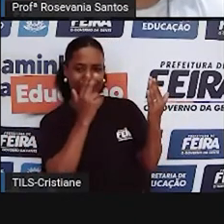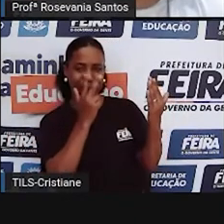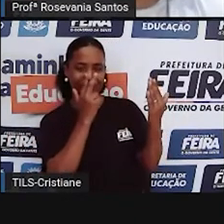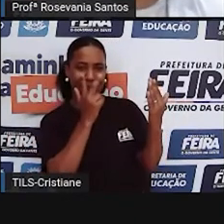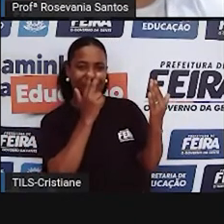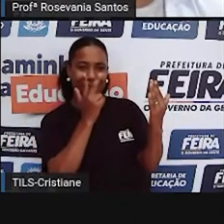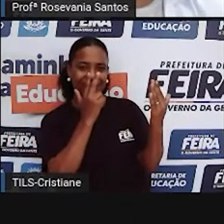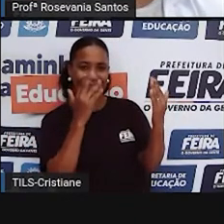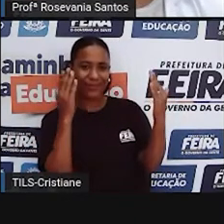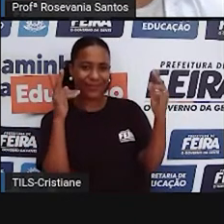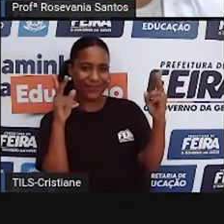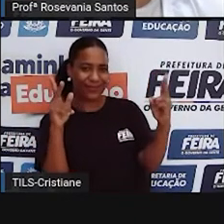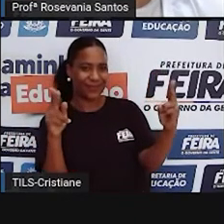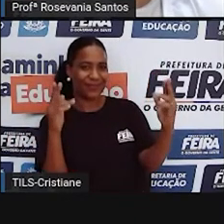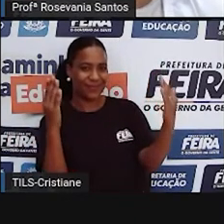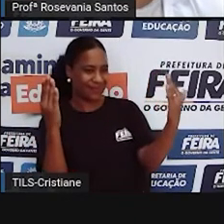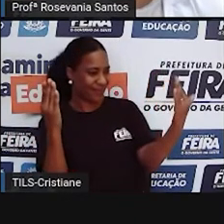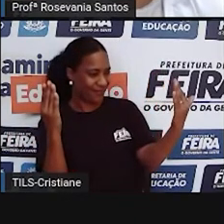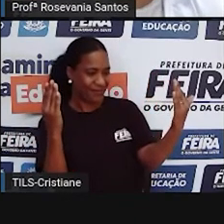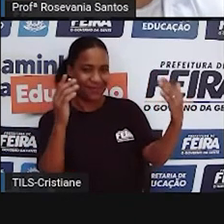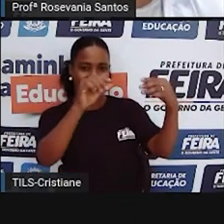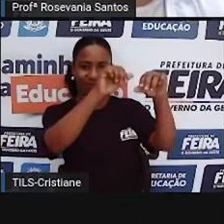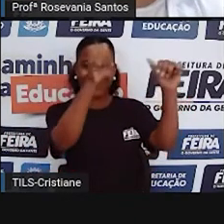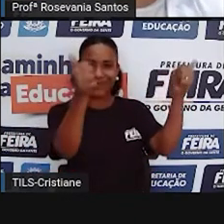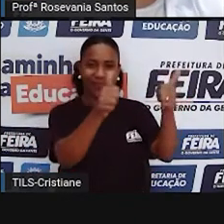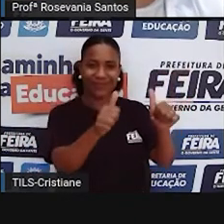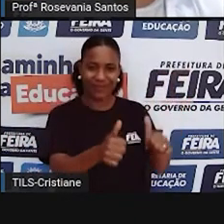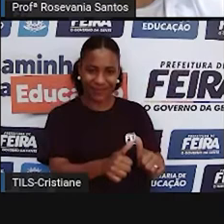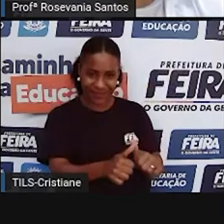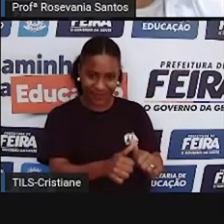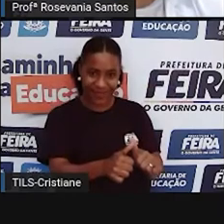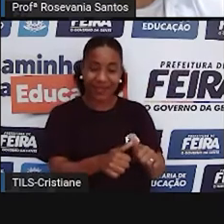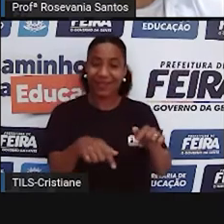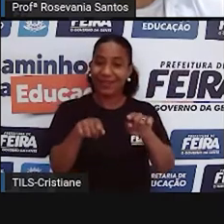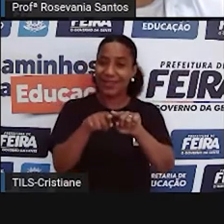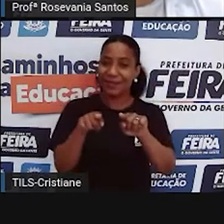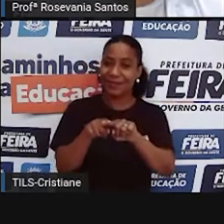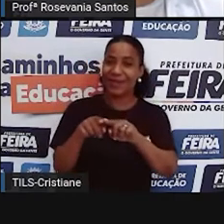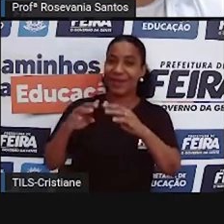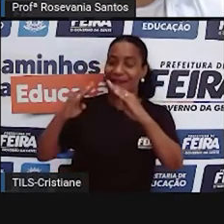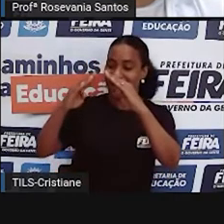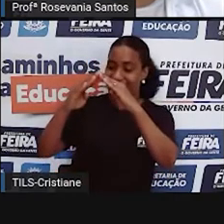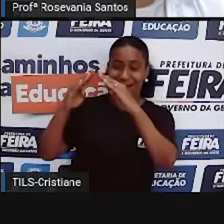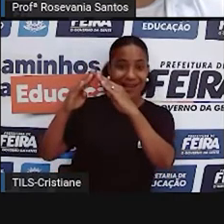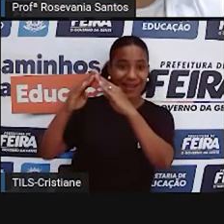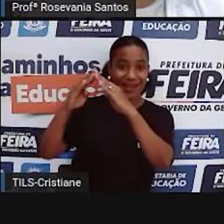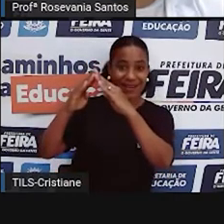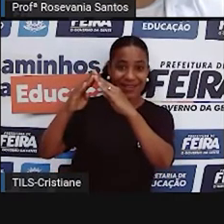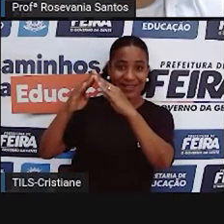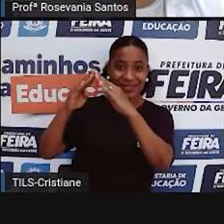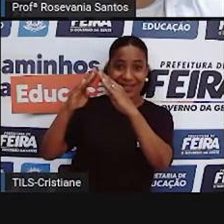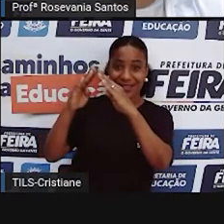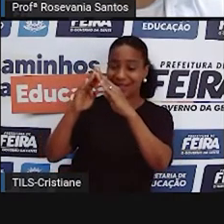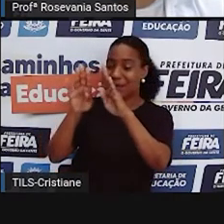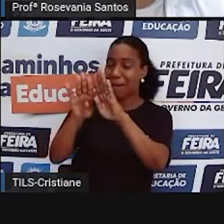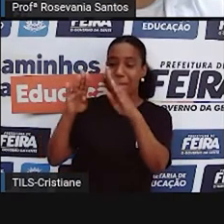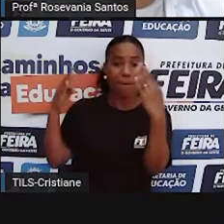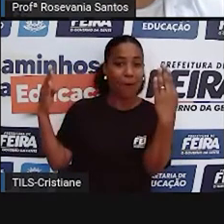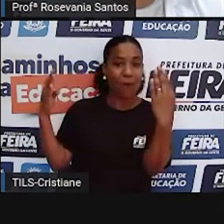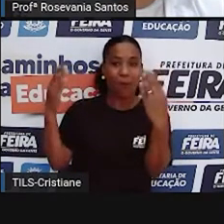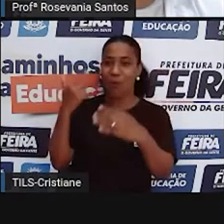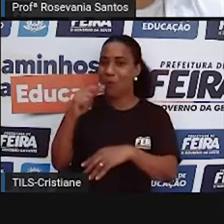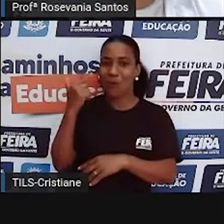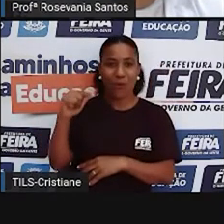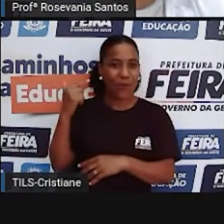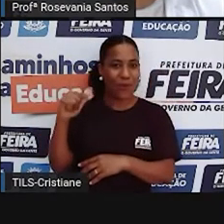as casas totalmente diferente do que a gente tem, né, de casa construída hoje. Elas não têm portas, ó, percebam,